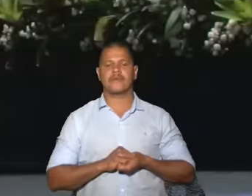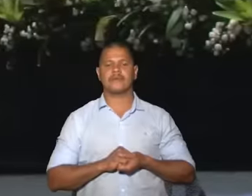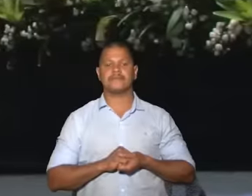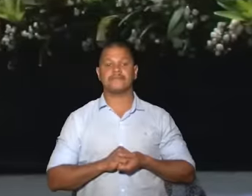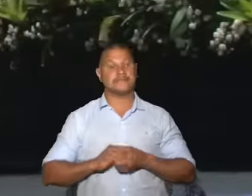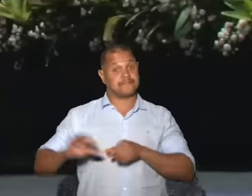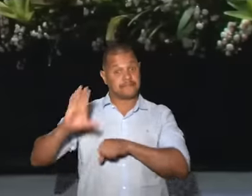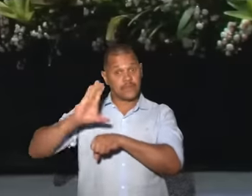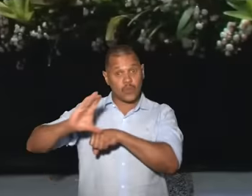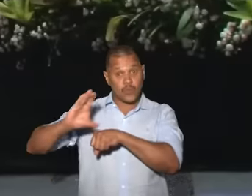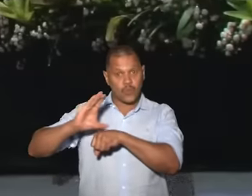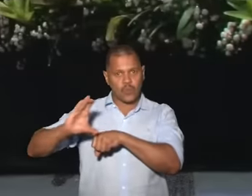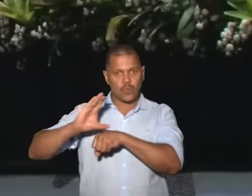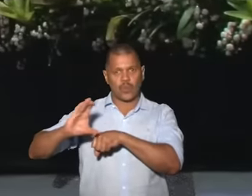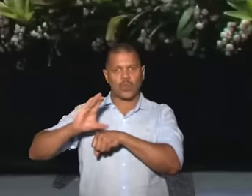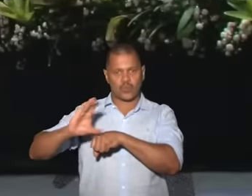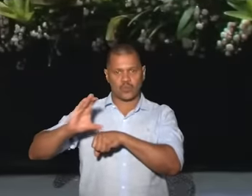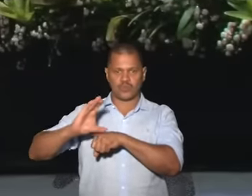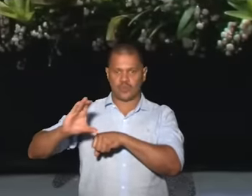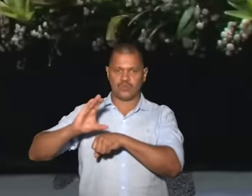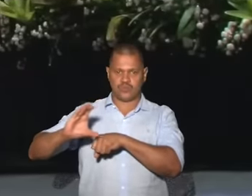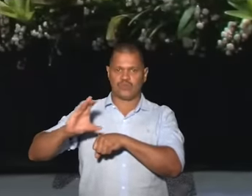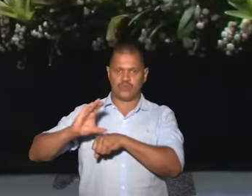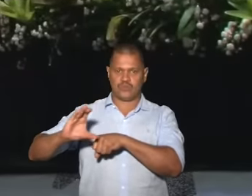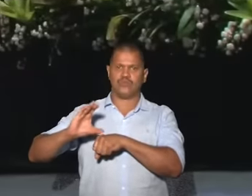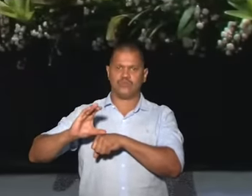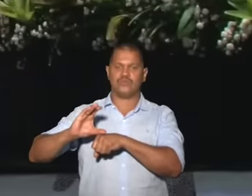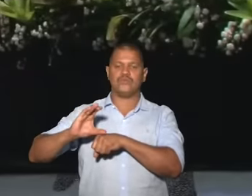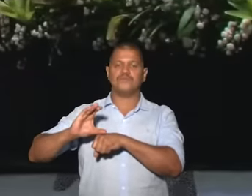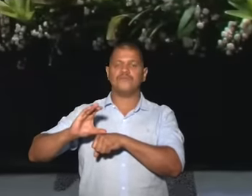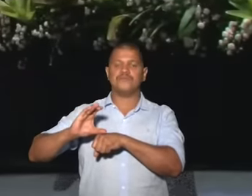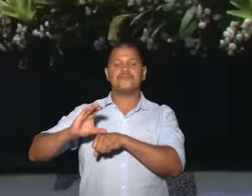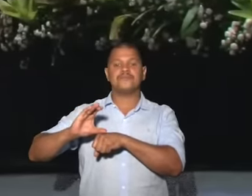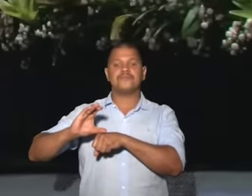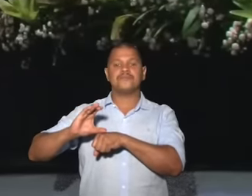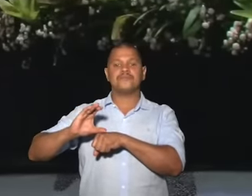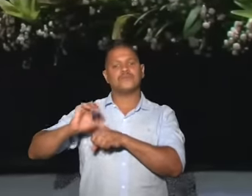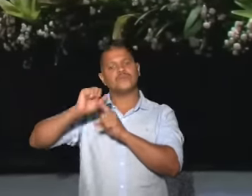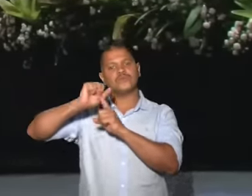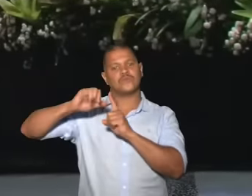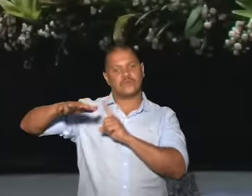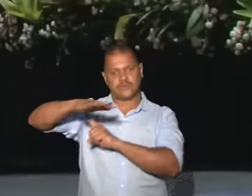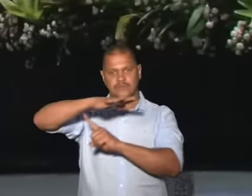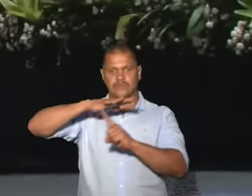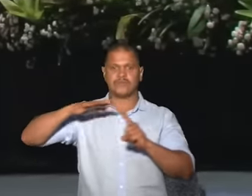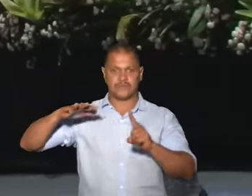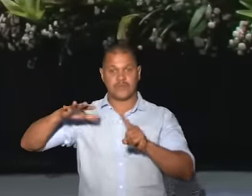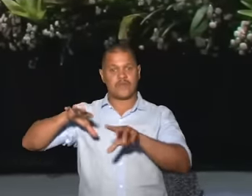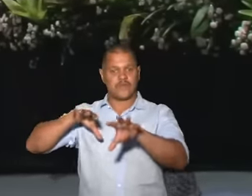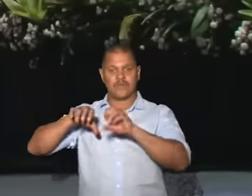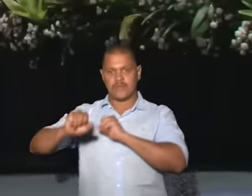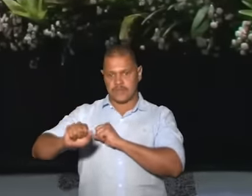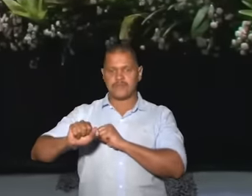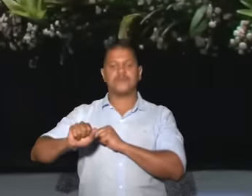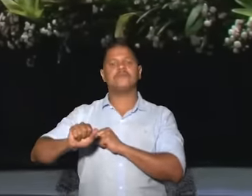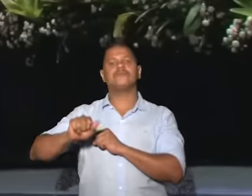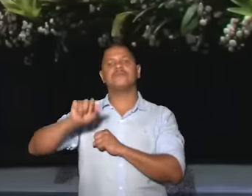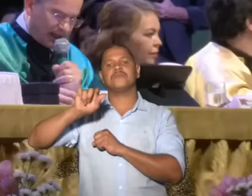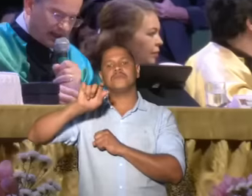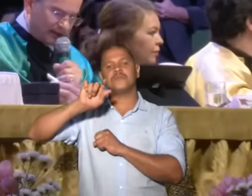Do curso de Serviço Social, a formanda Jéssica